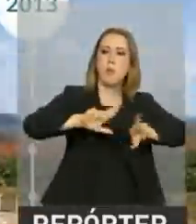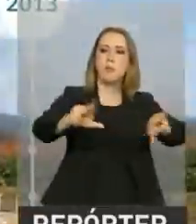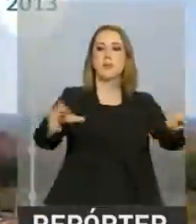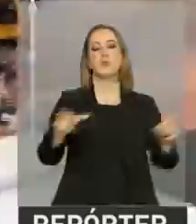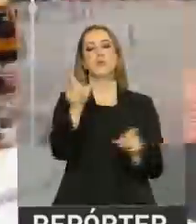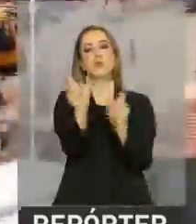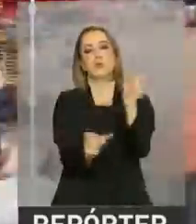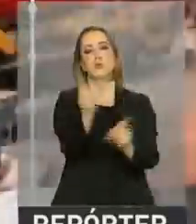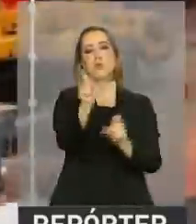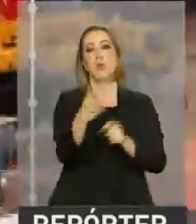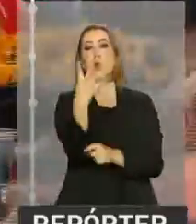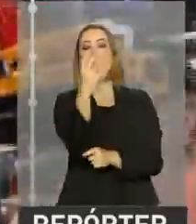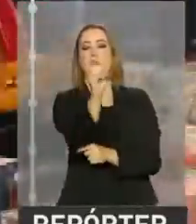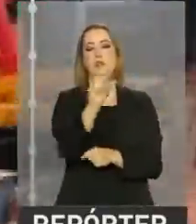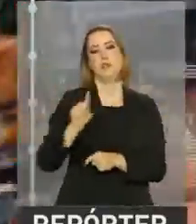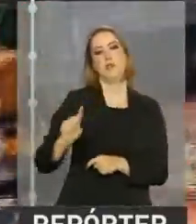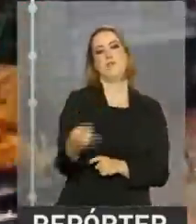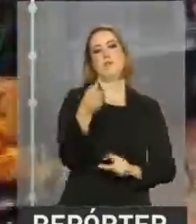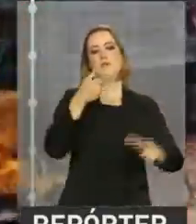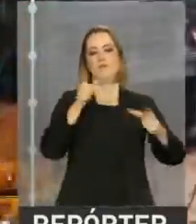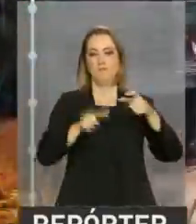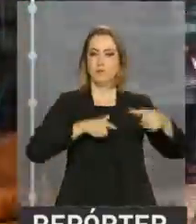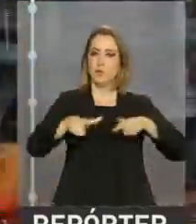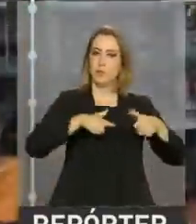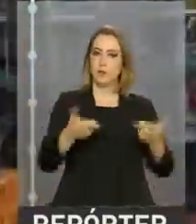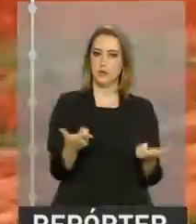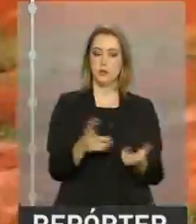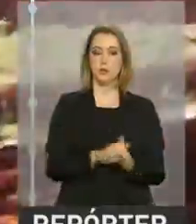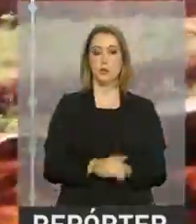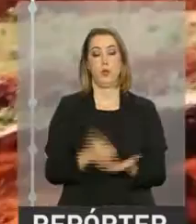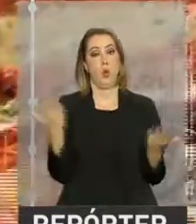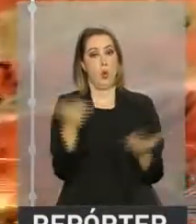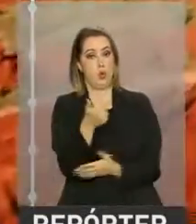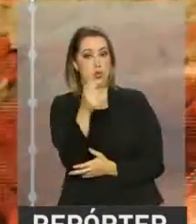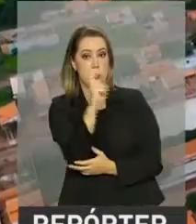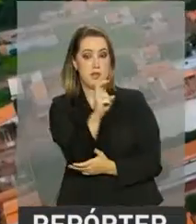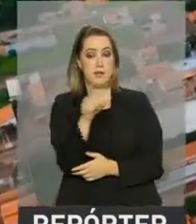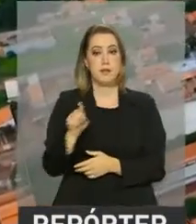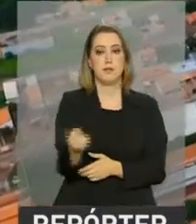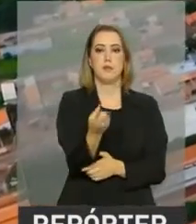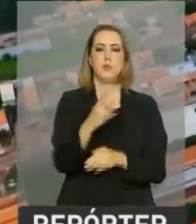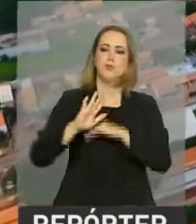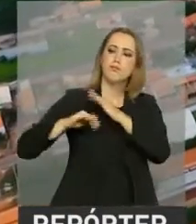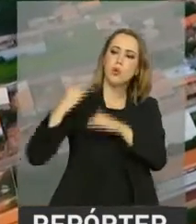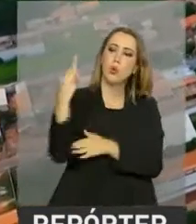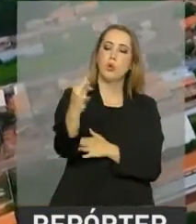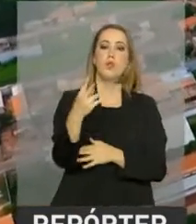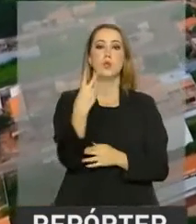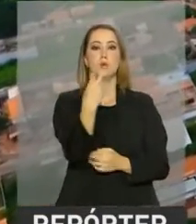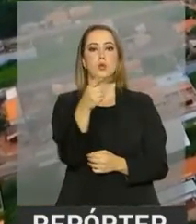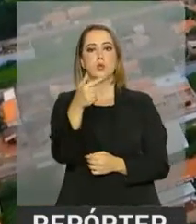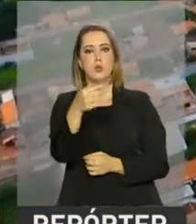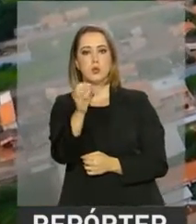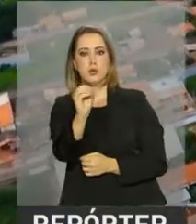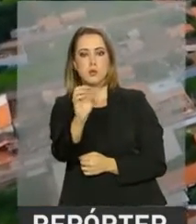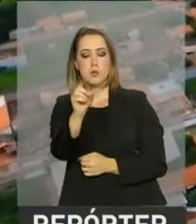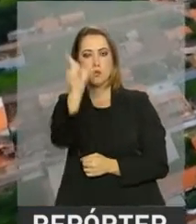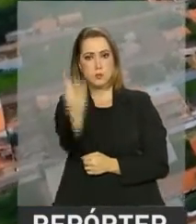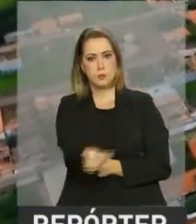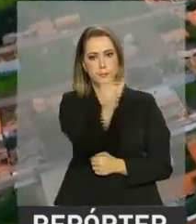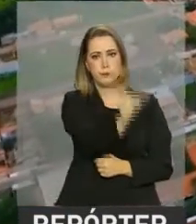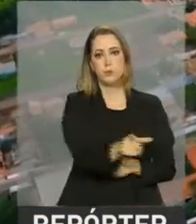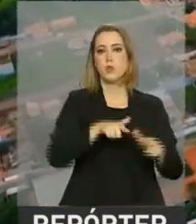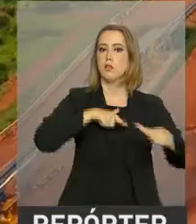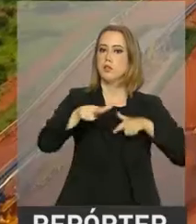mil pessoas. Hoje, são 15 mil. E quando as obras estiverem prontas, serão 2.700 empregos diretos e 10